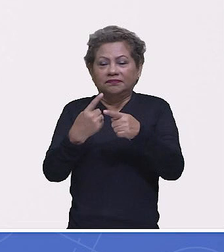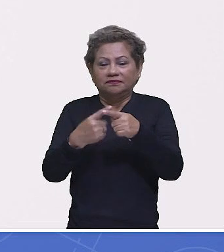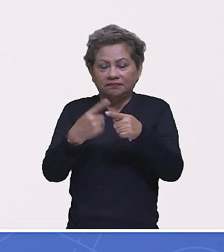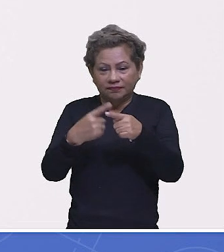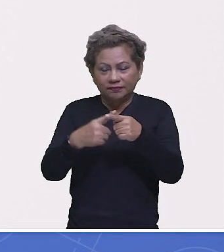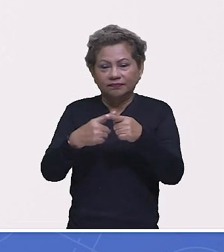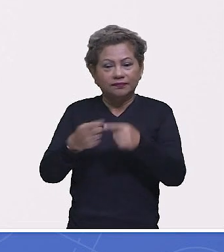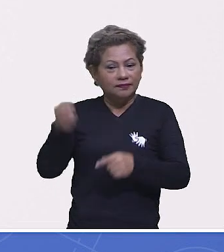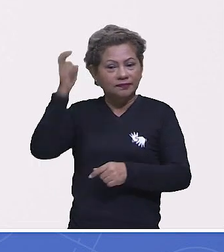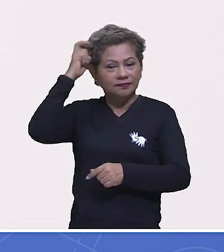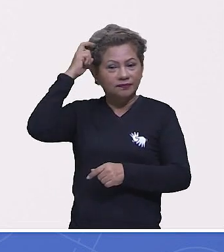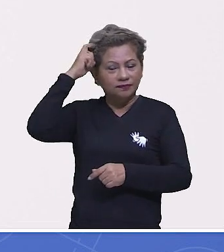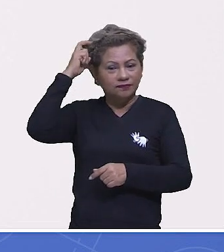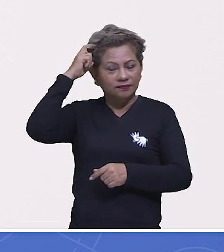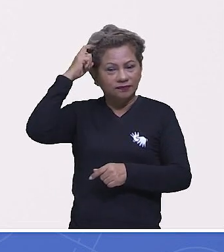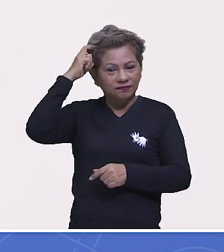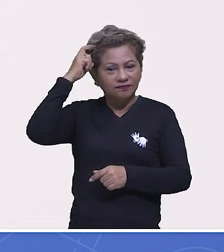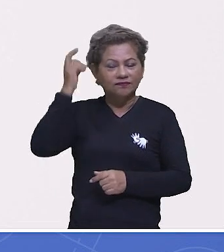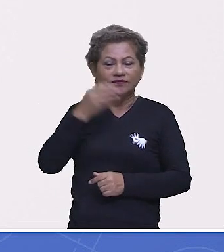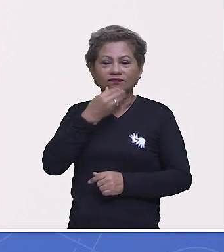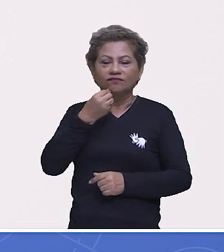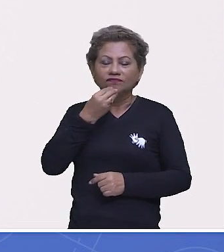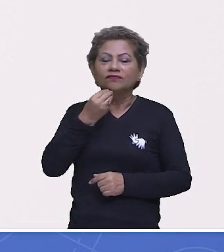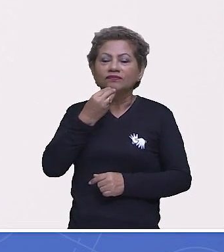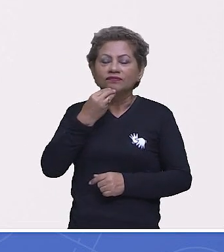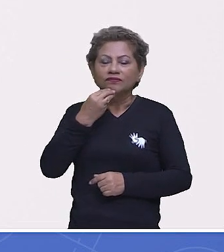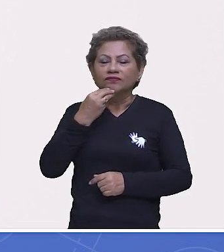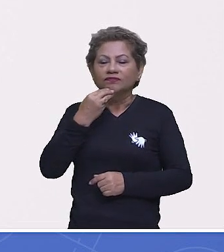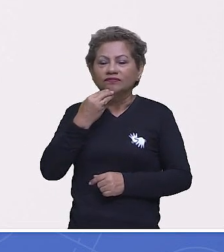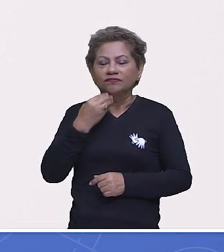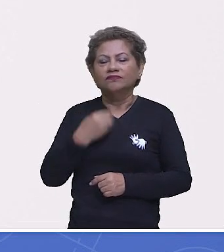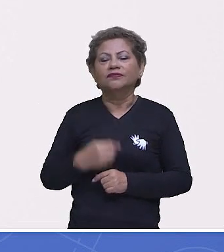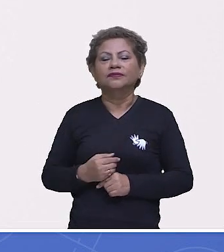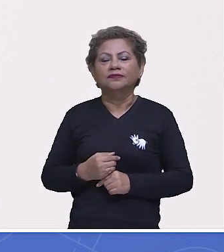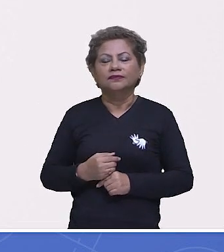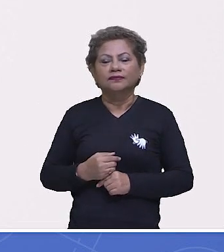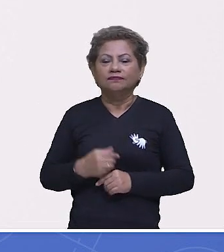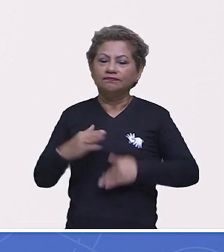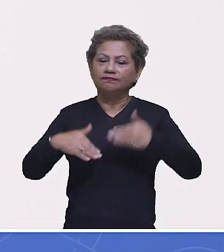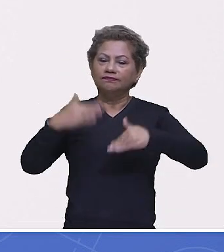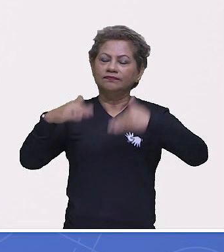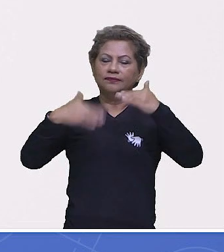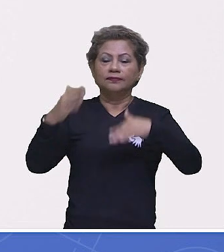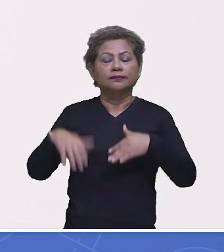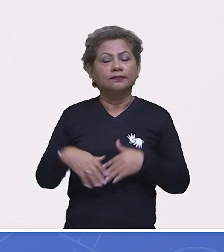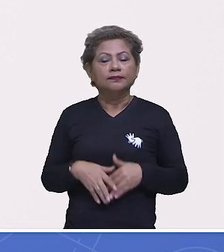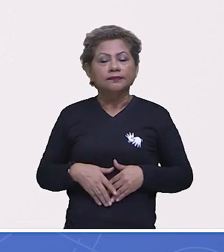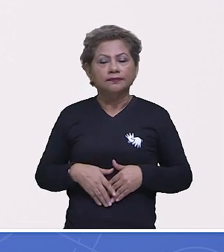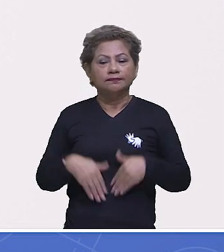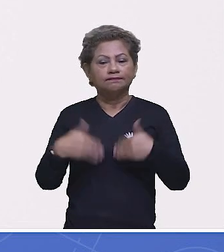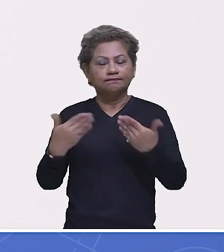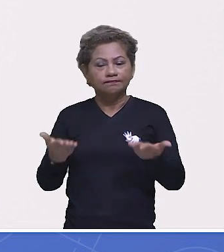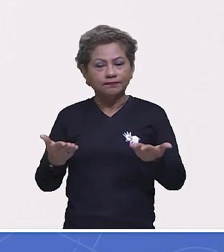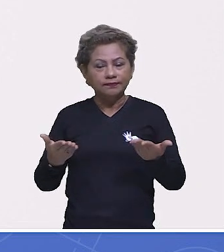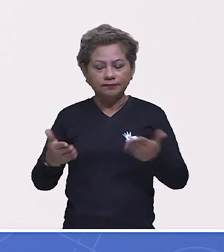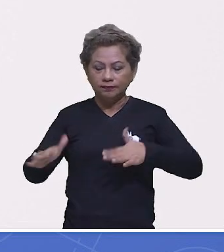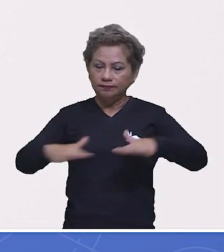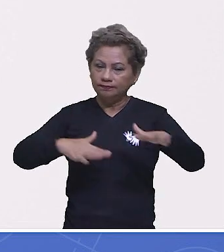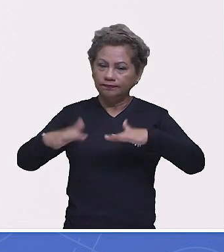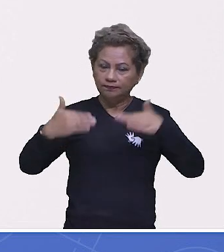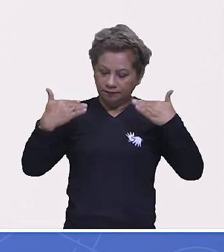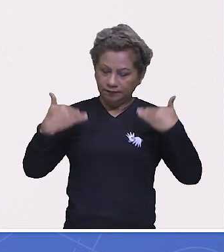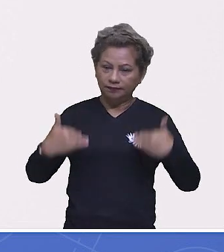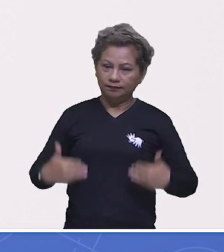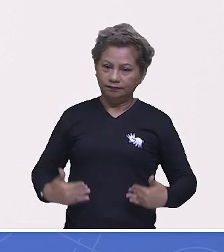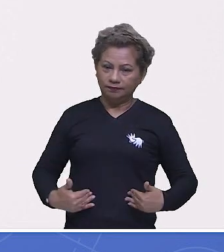cultural do homem foi se expandindo. Portanto, o movimento corporal não pode ser entendido